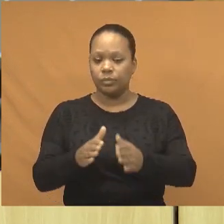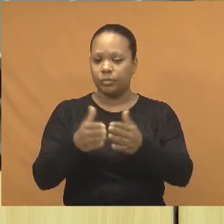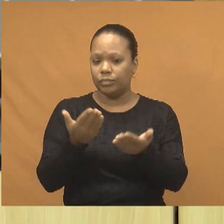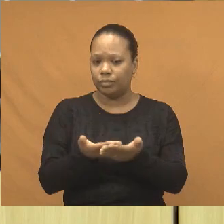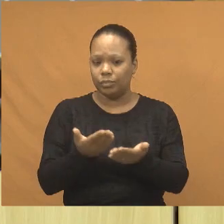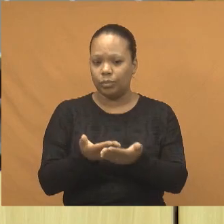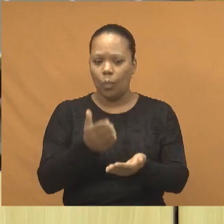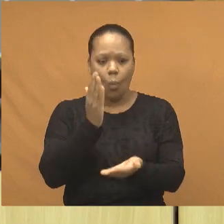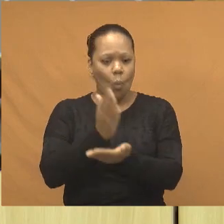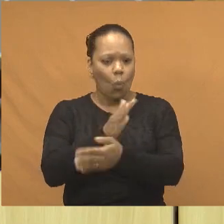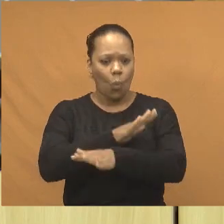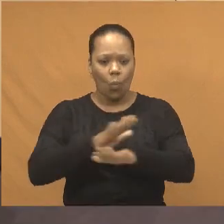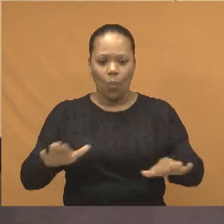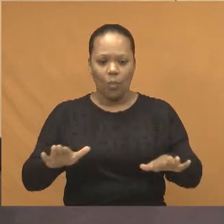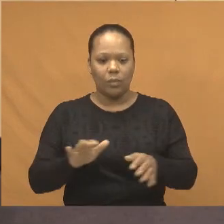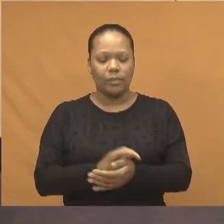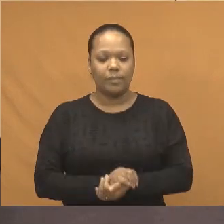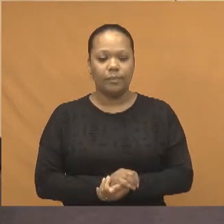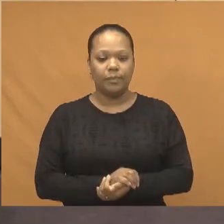moções.